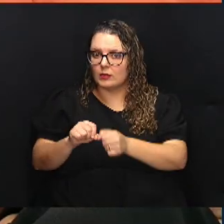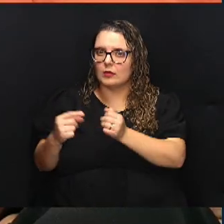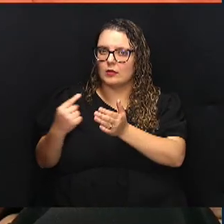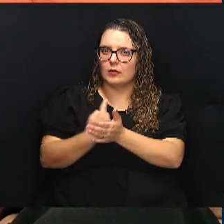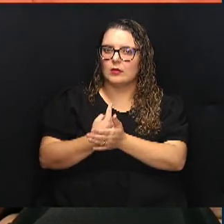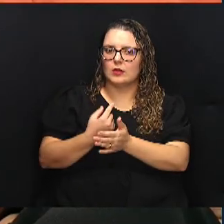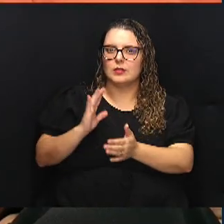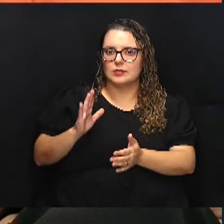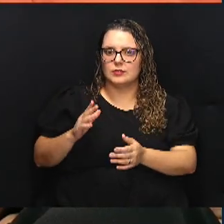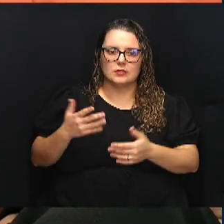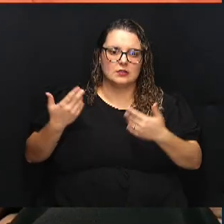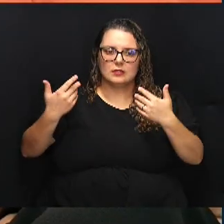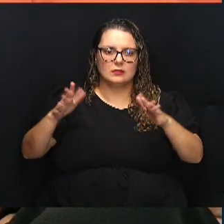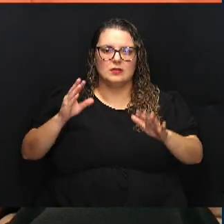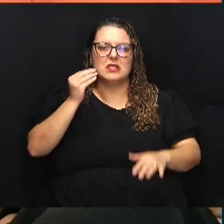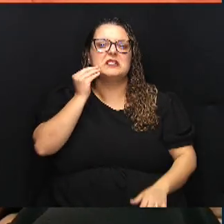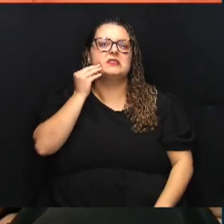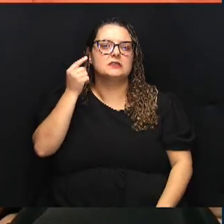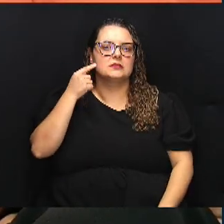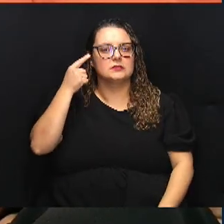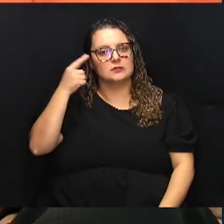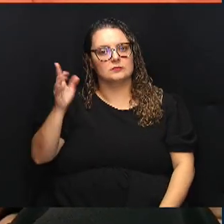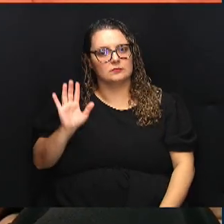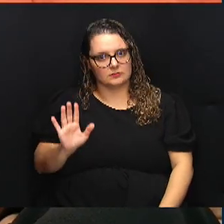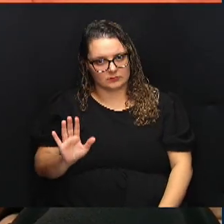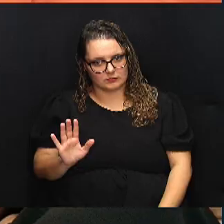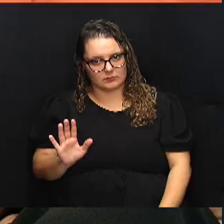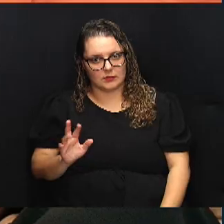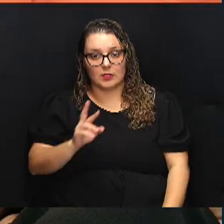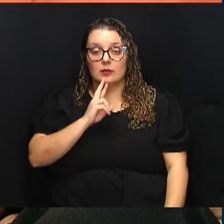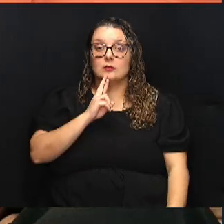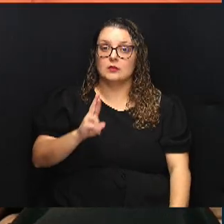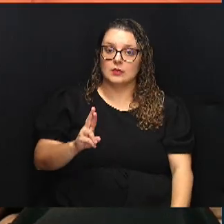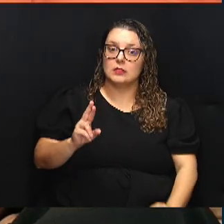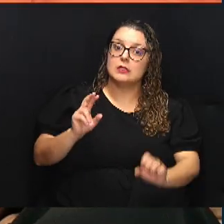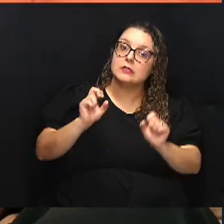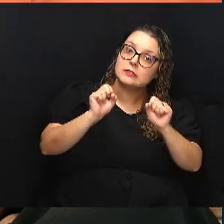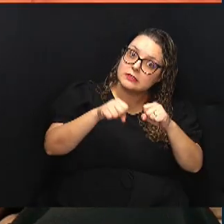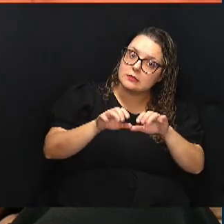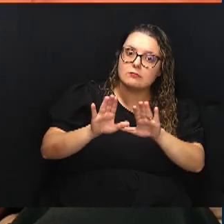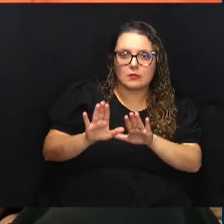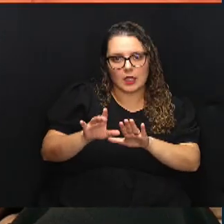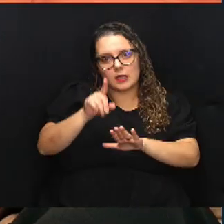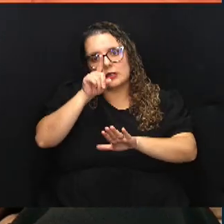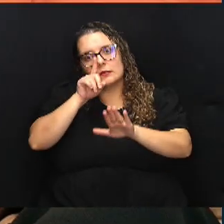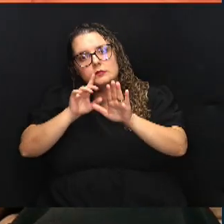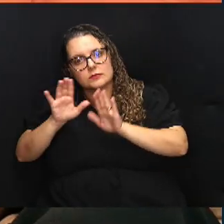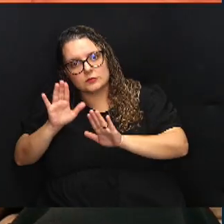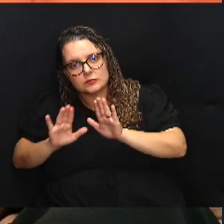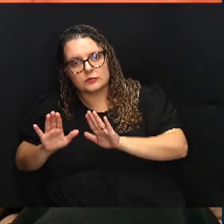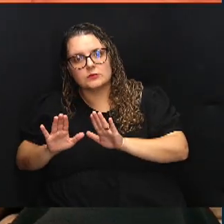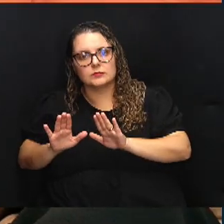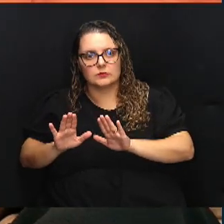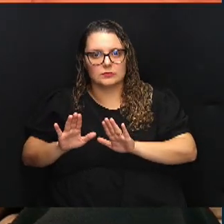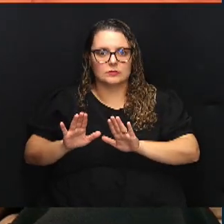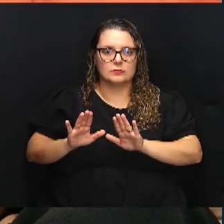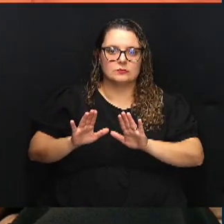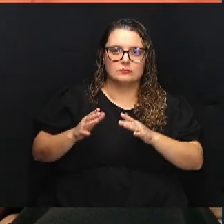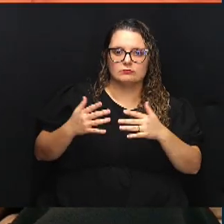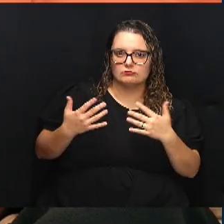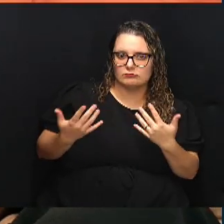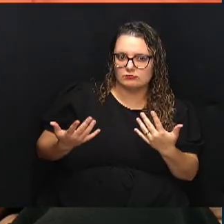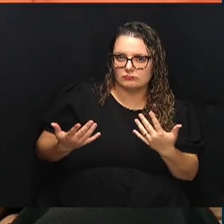já posso sair testando a ideia, minha resposta é sim, mas com cuidado, né?